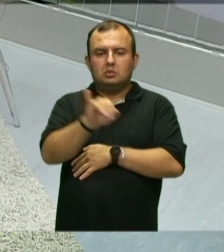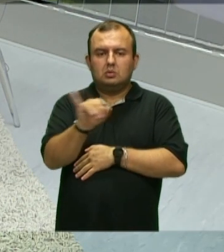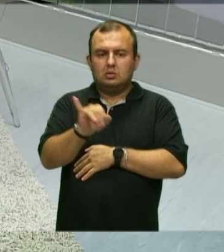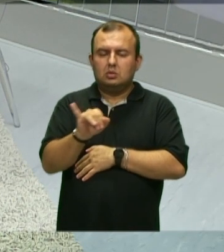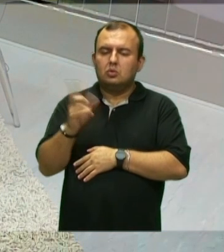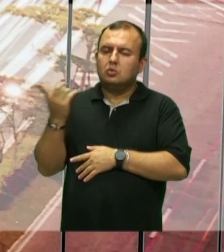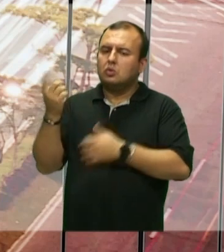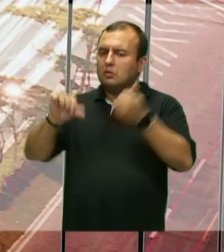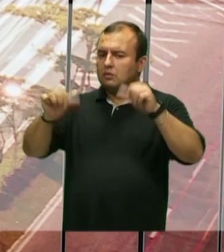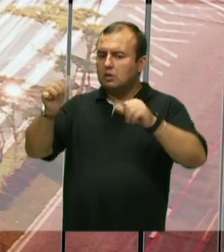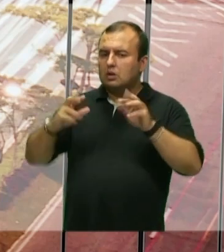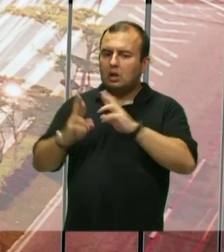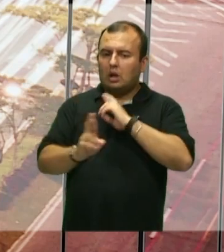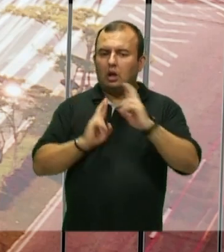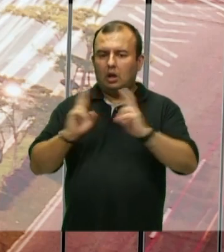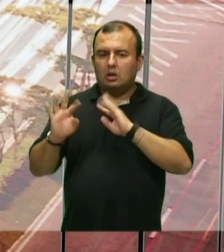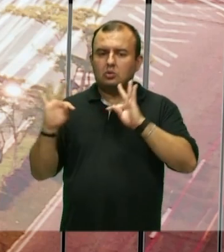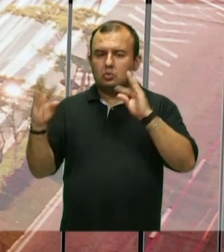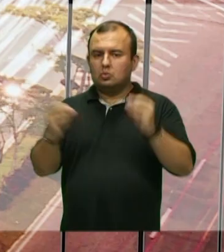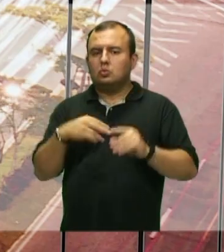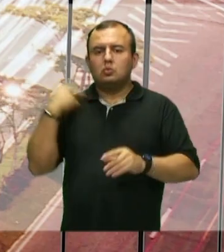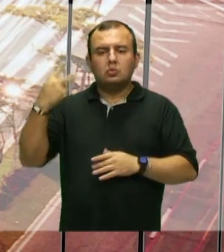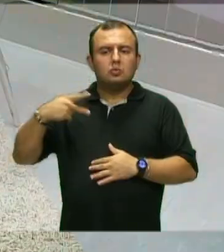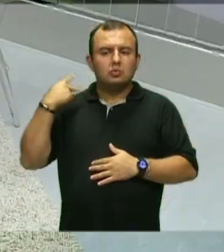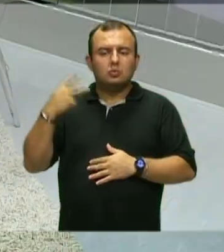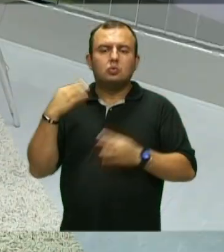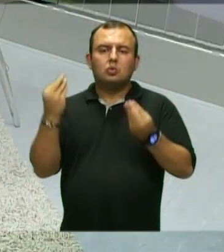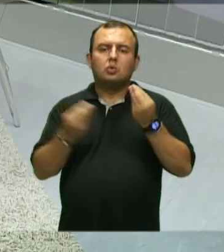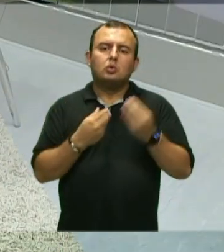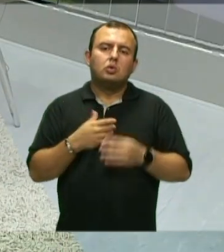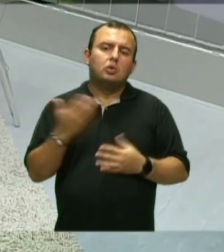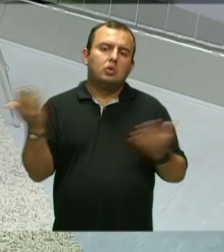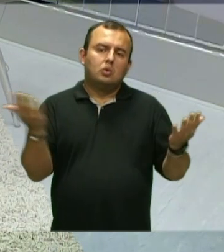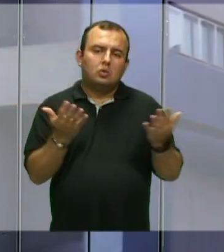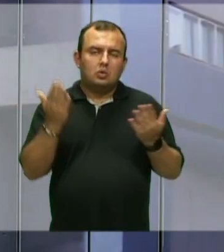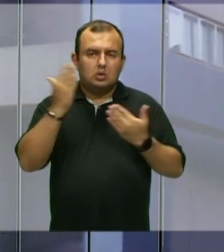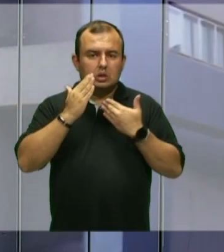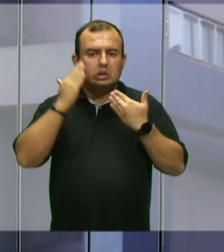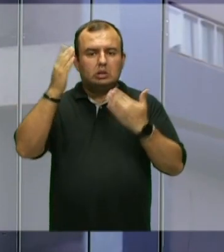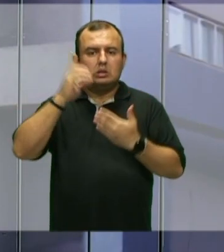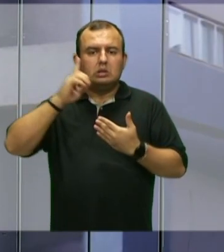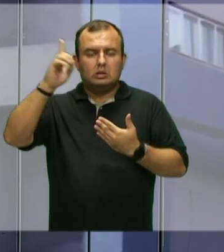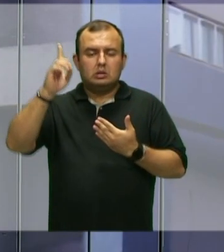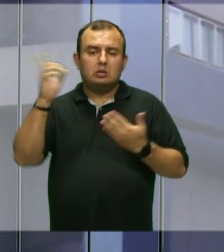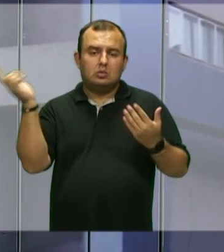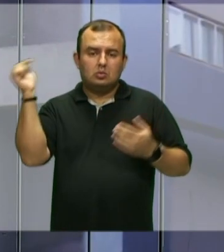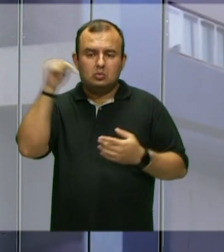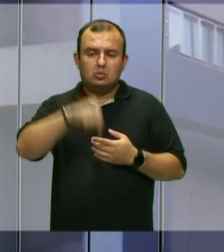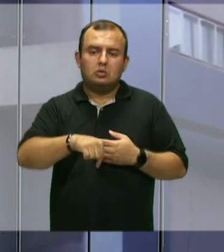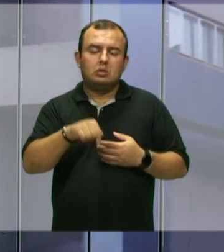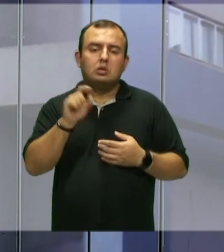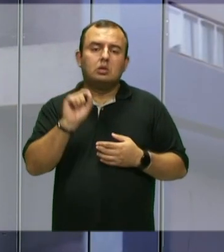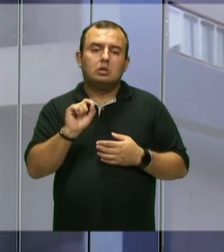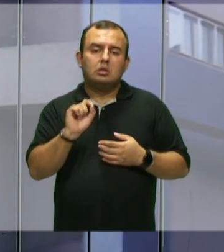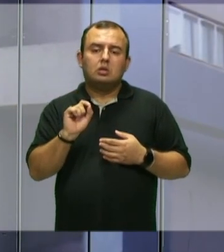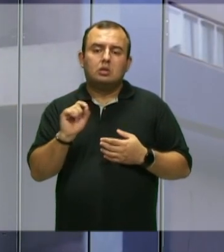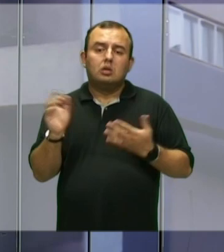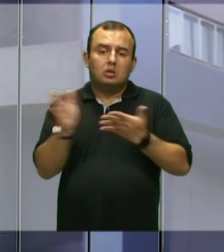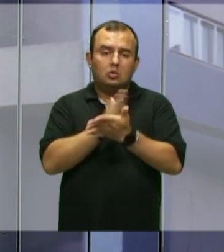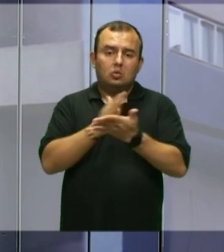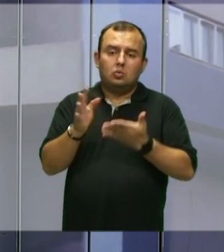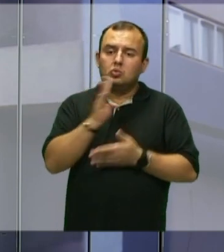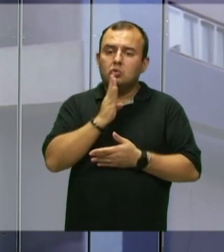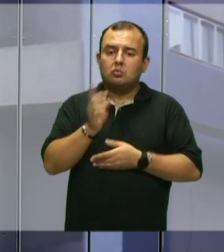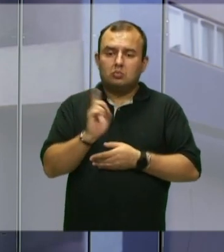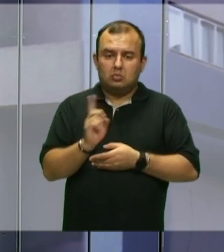que o senhor avalia a relação com todos os pares aqui da casa, vereador? Hoje, graças a Deus, Maurício, quando eu cheguei aqui, por alguns não me